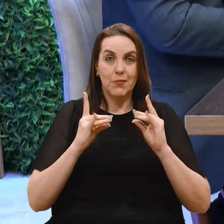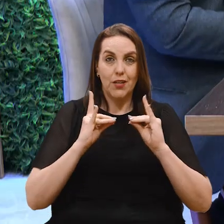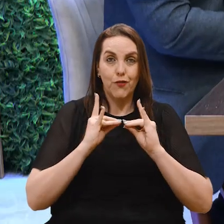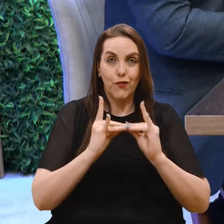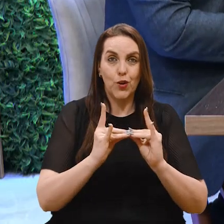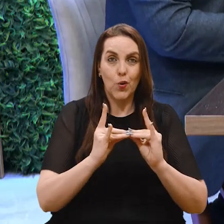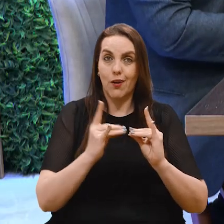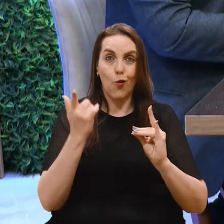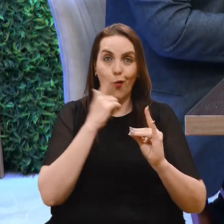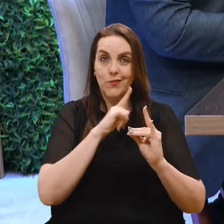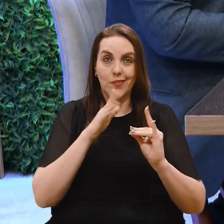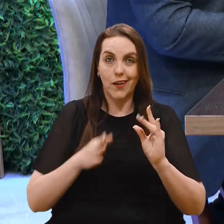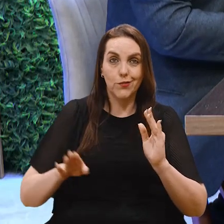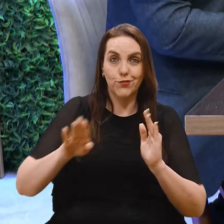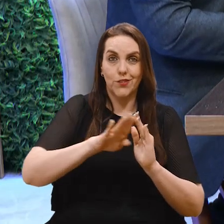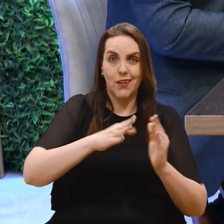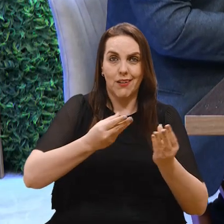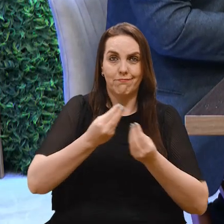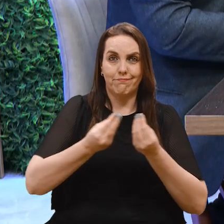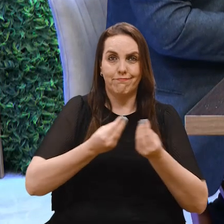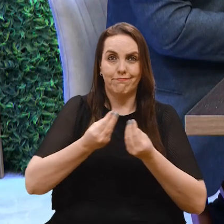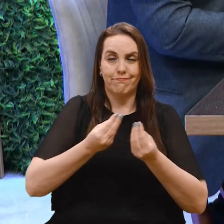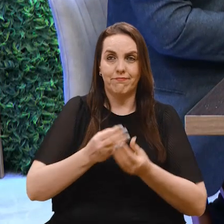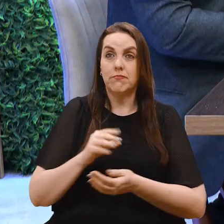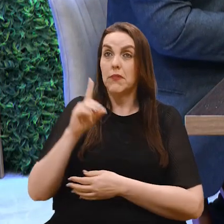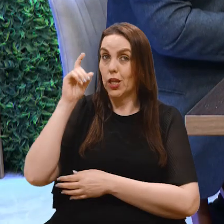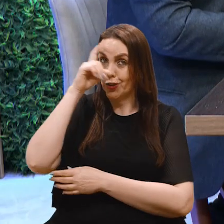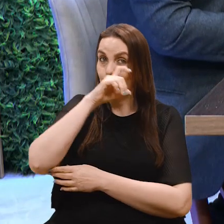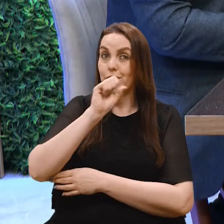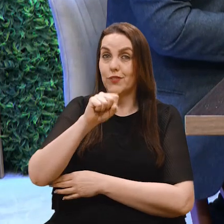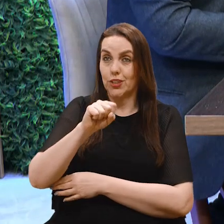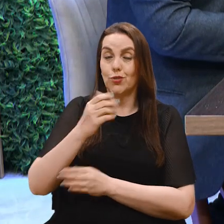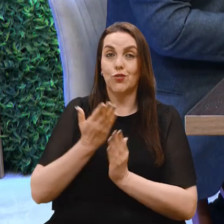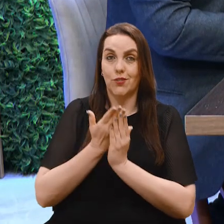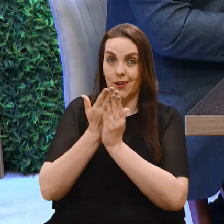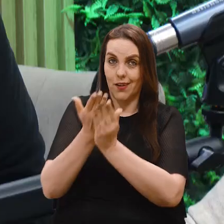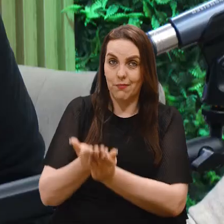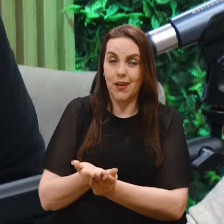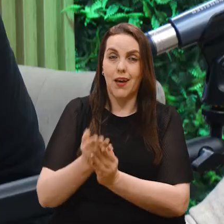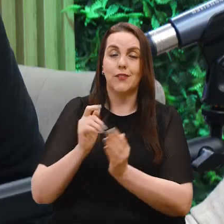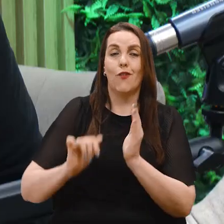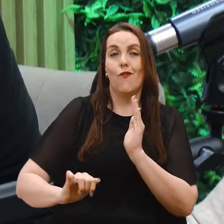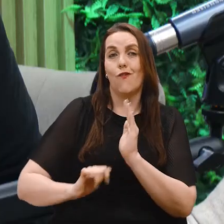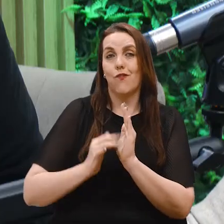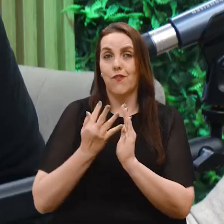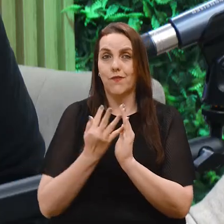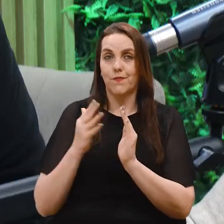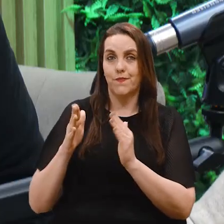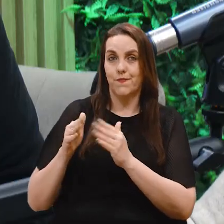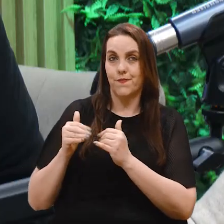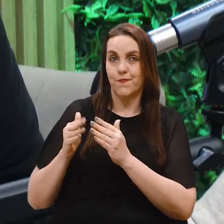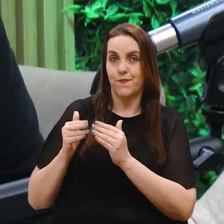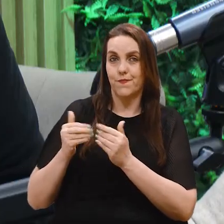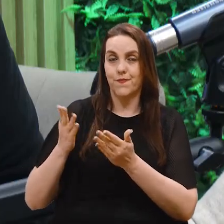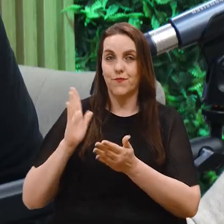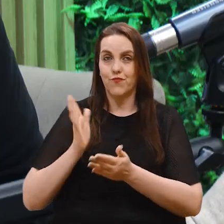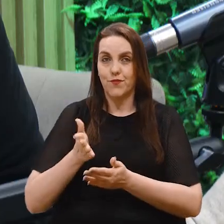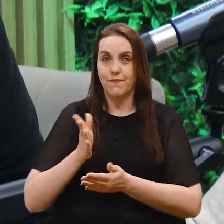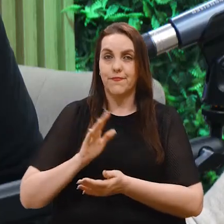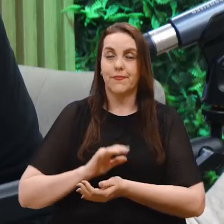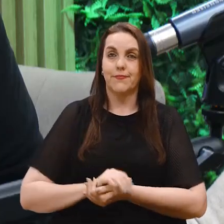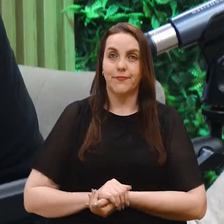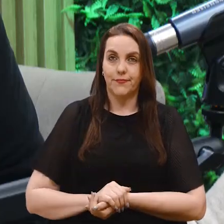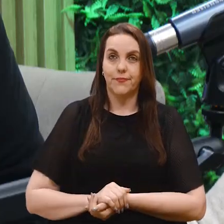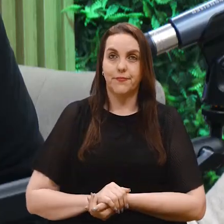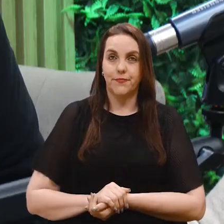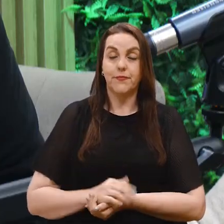E é bem difícil. Já foi encaminhado, já foi feito vários pedidos, até ali